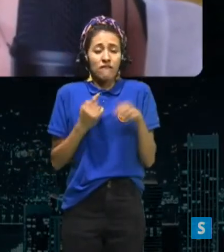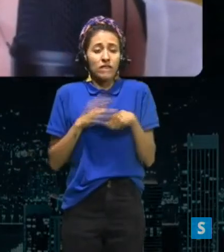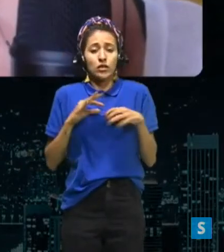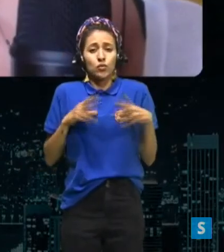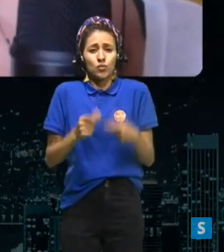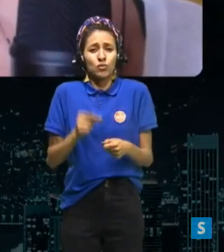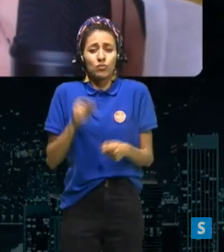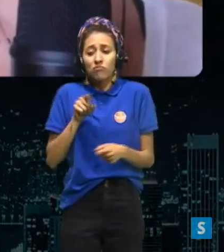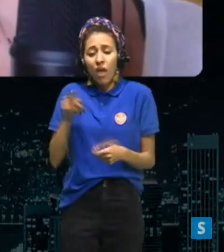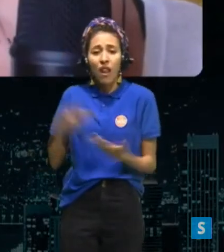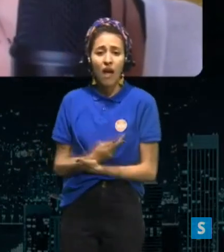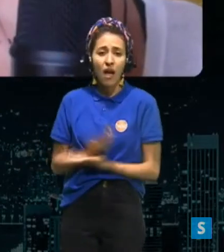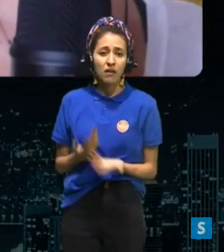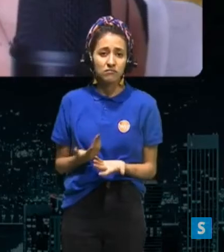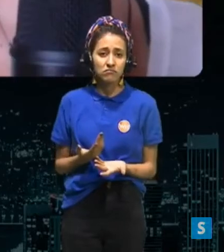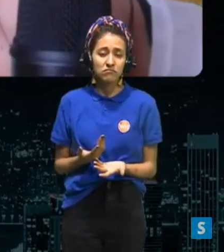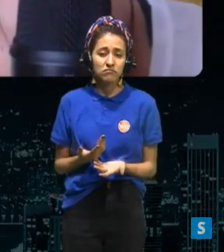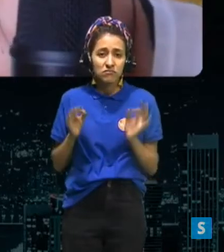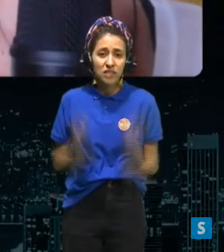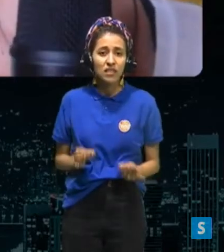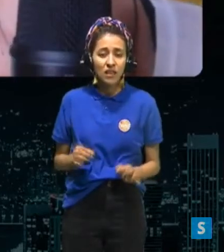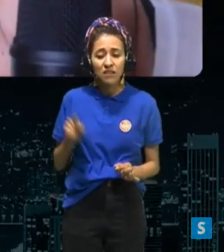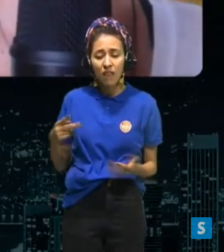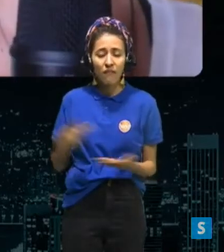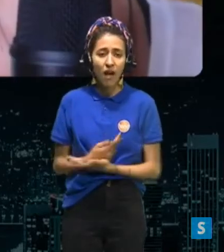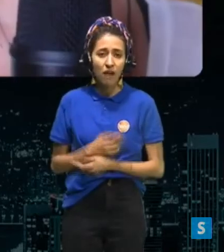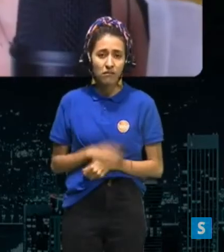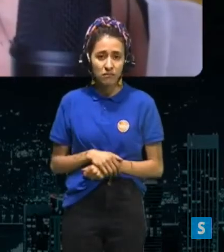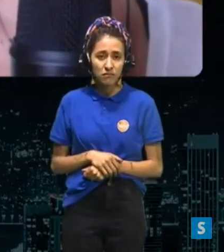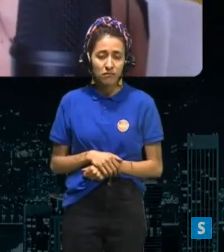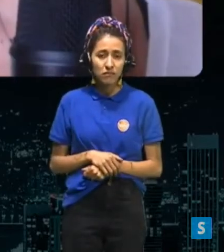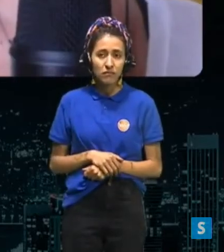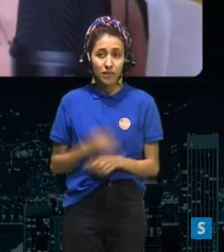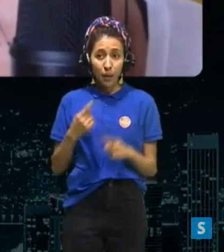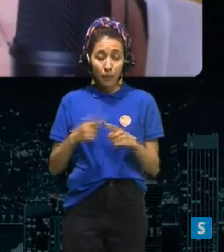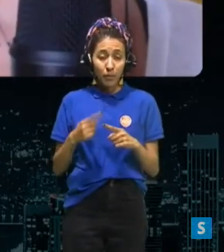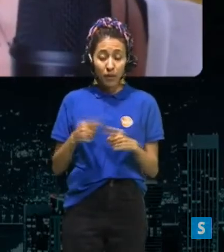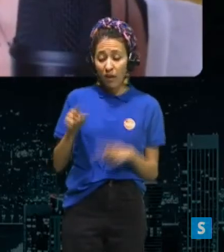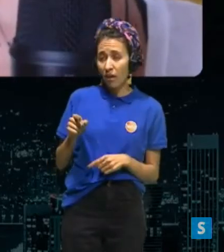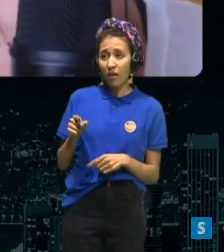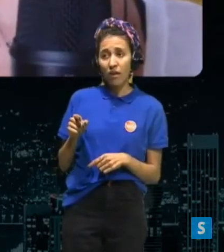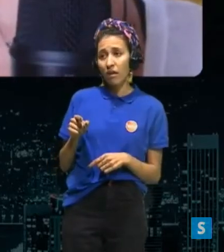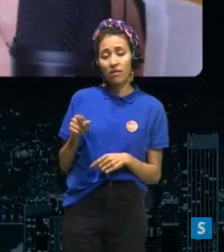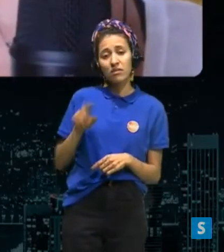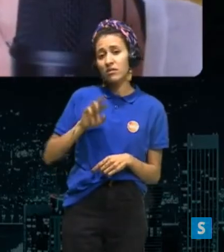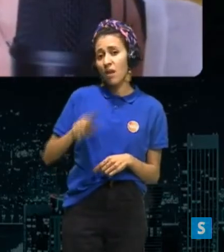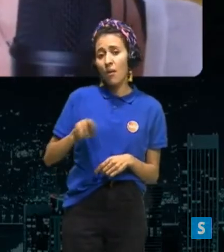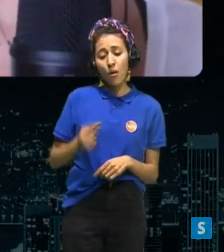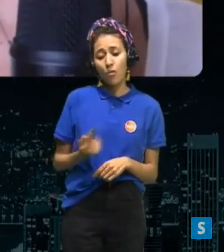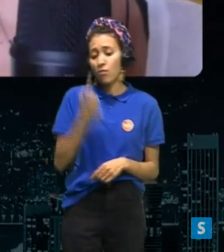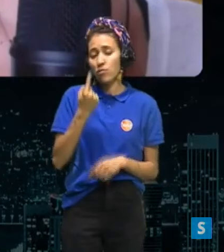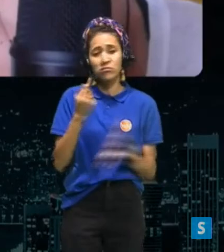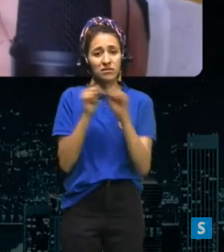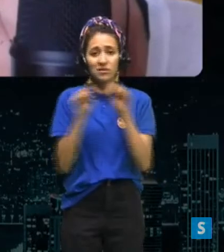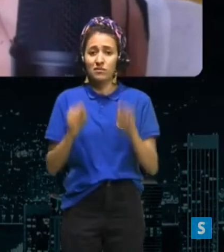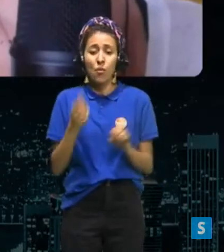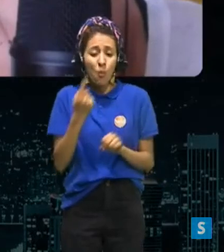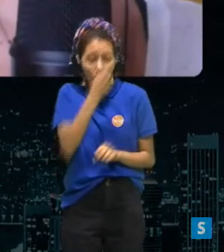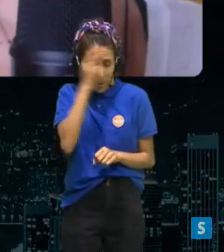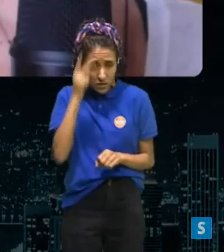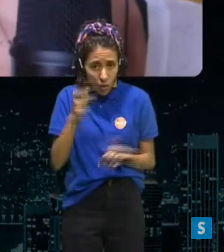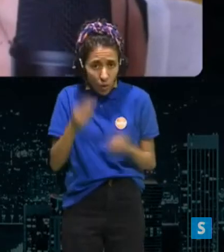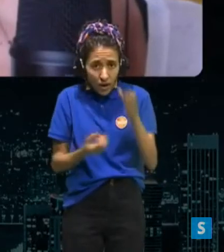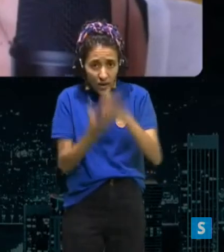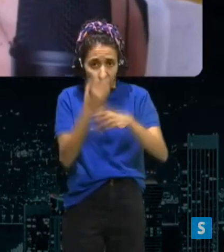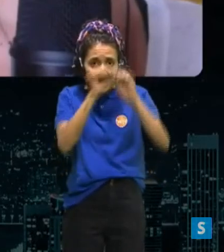só vai falhar Mas vai ser não vai ser um sistema robusto porque se essa pessoa